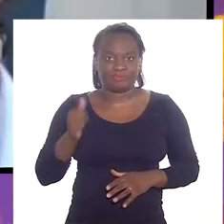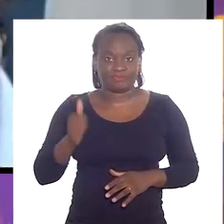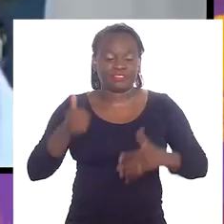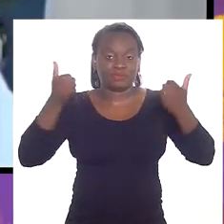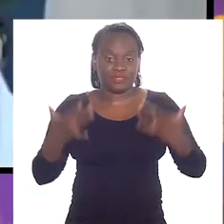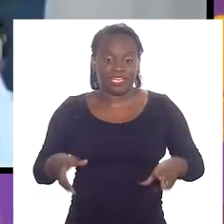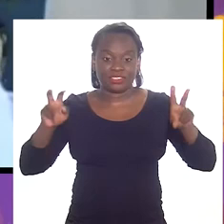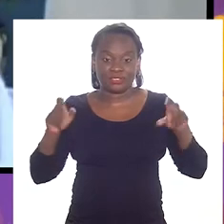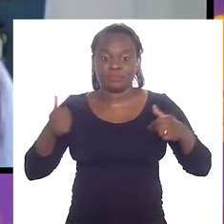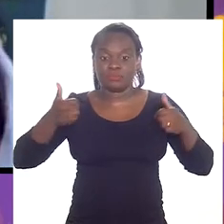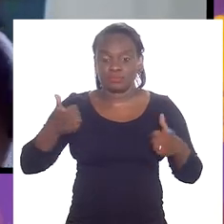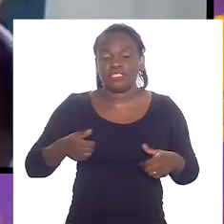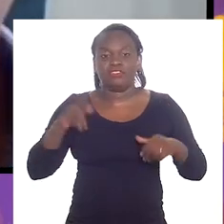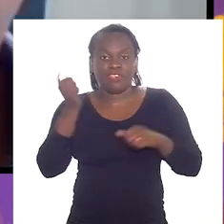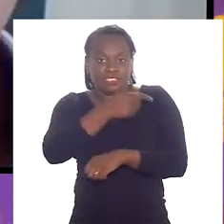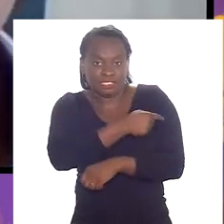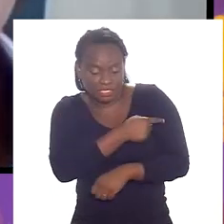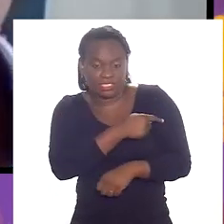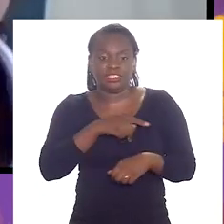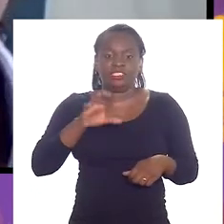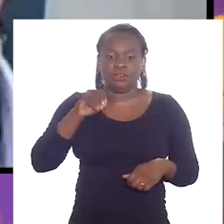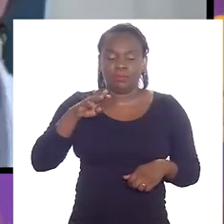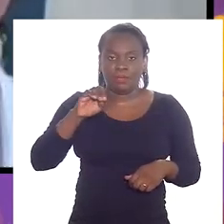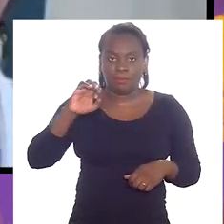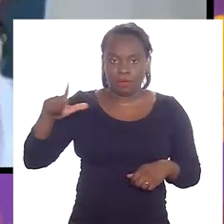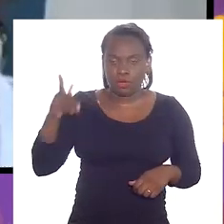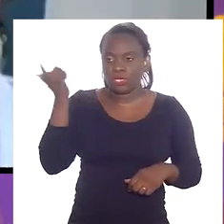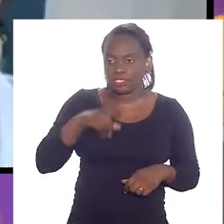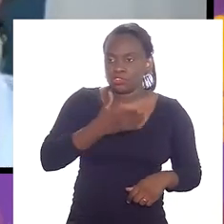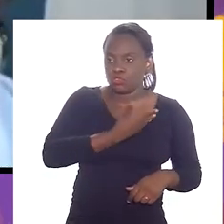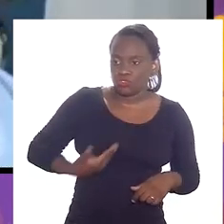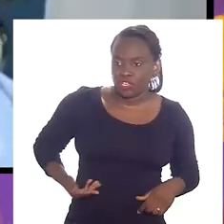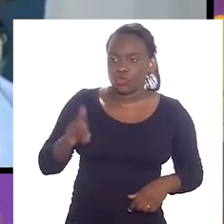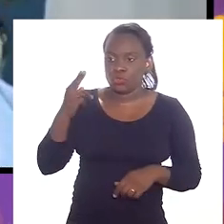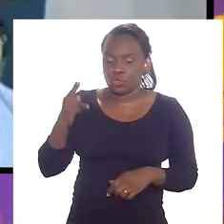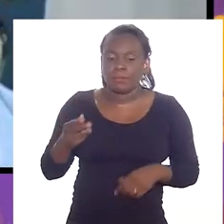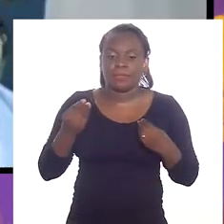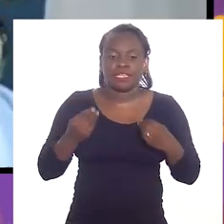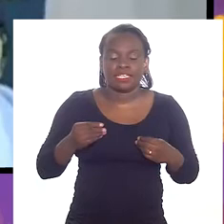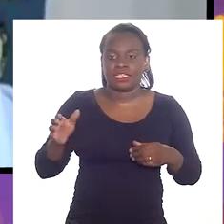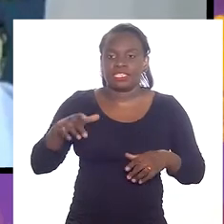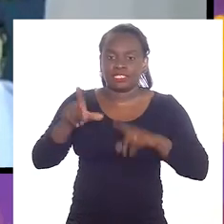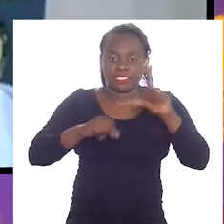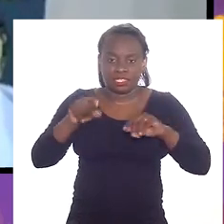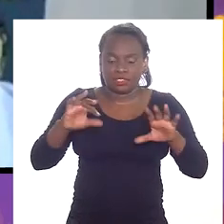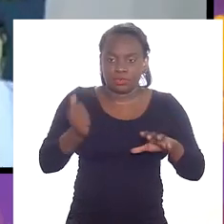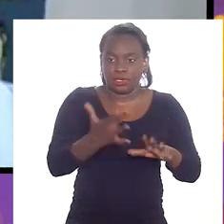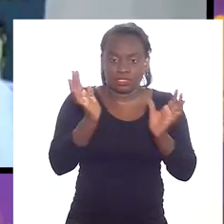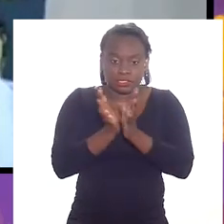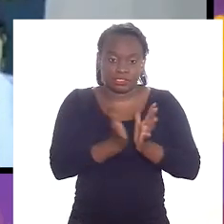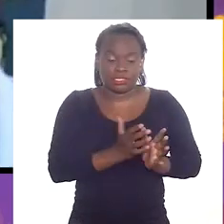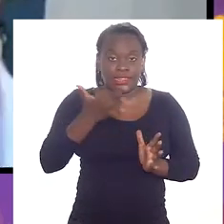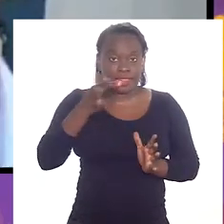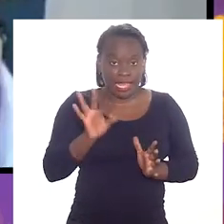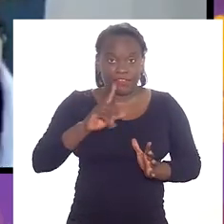Bem, tratamos do assunto da primeira parte de vacina que a Conmebol conseguiu via governo do Uruguai para que as seleções, as 10